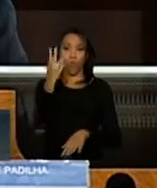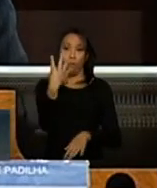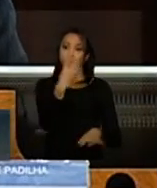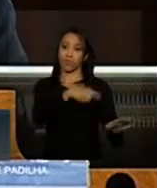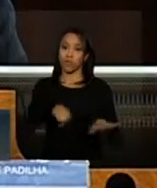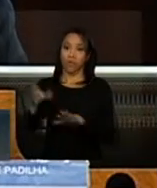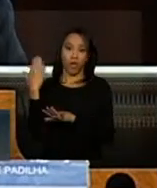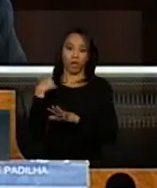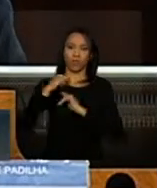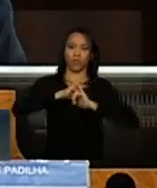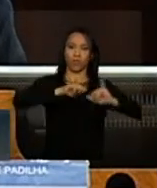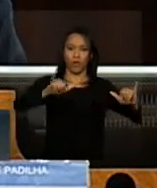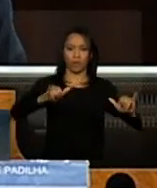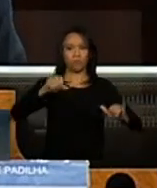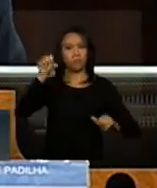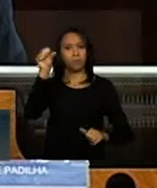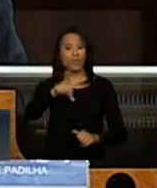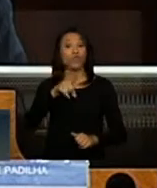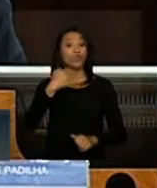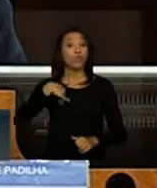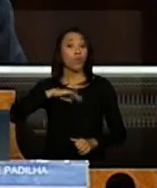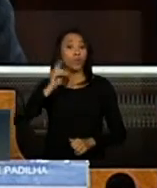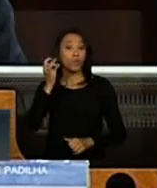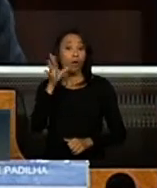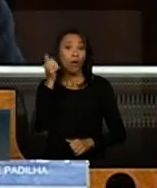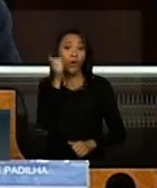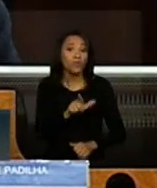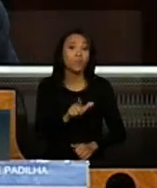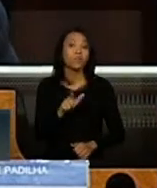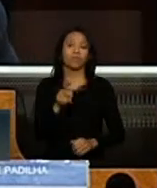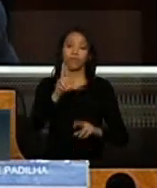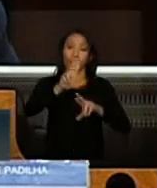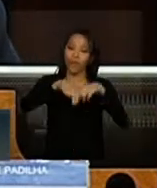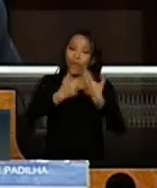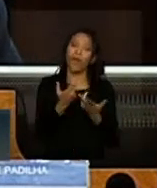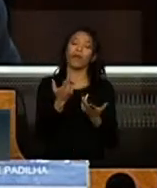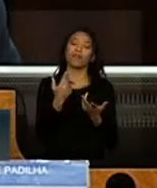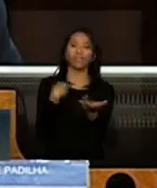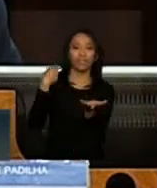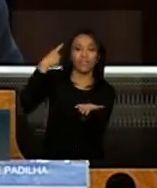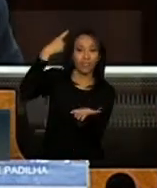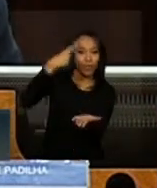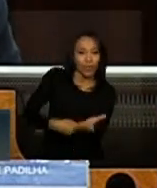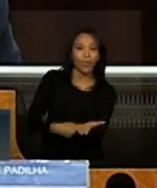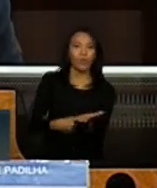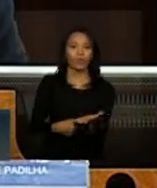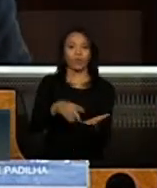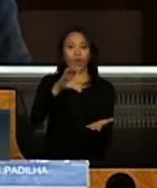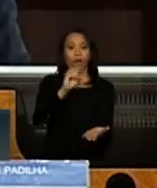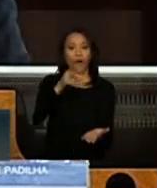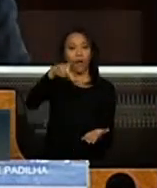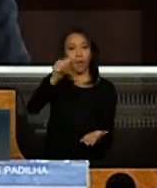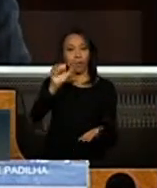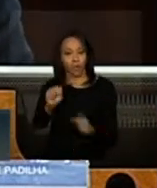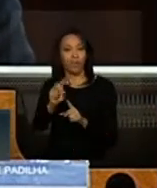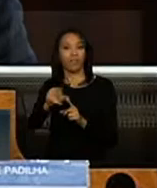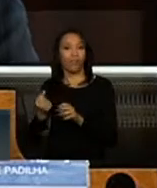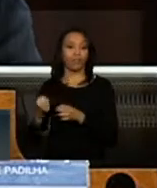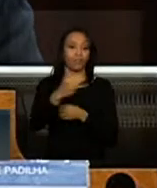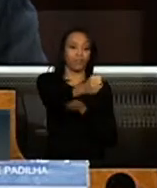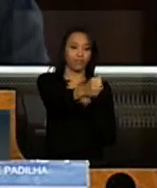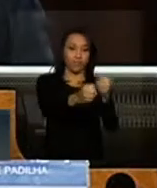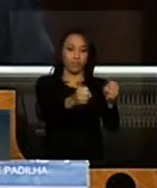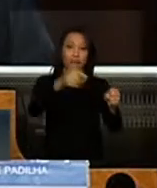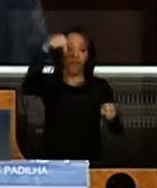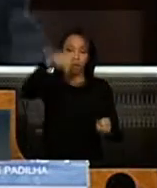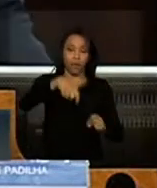conseguimos médicos para o município de Melgaço por conta da parceria com a Organização Pan-Americana de Saúde, que vai levar agora,